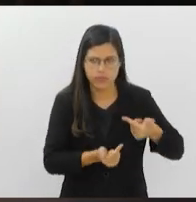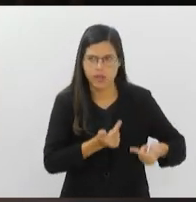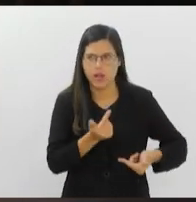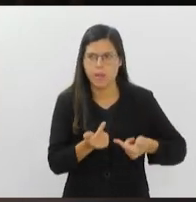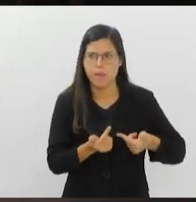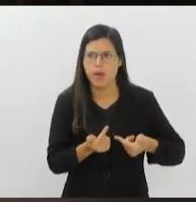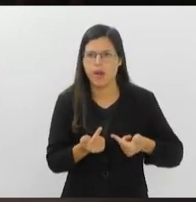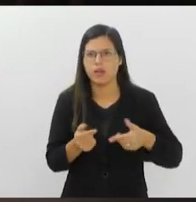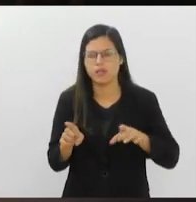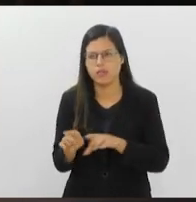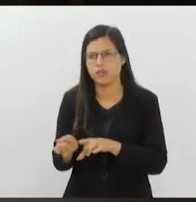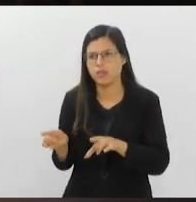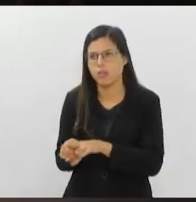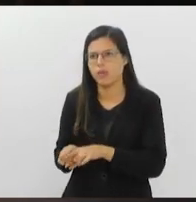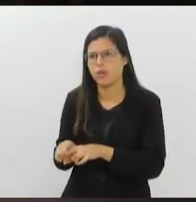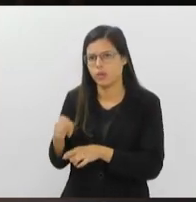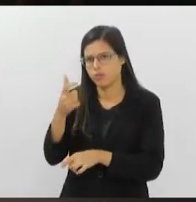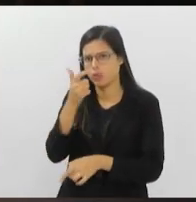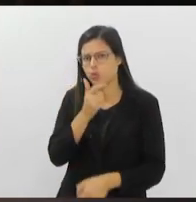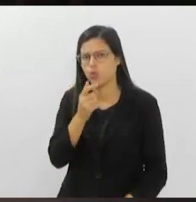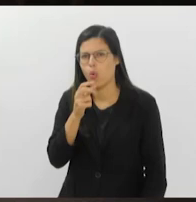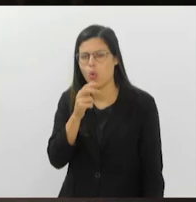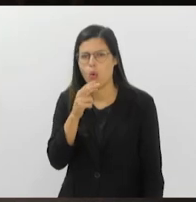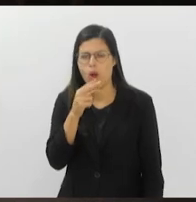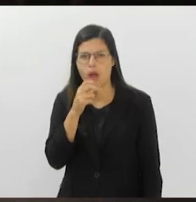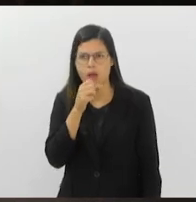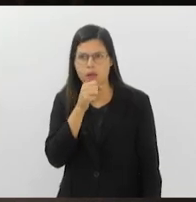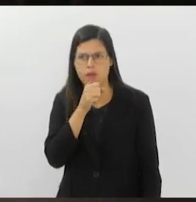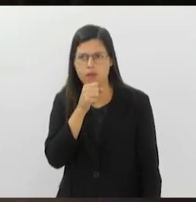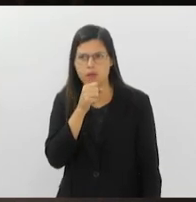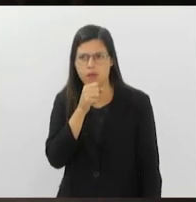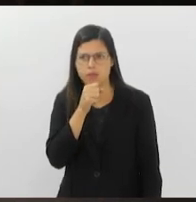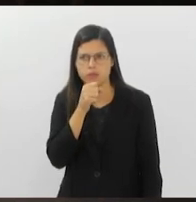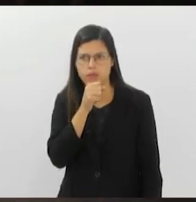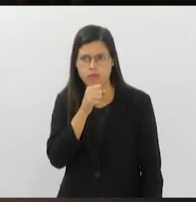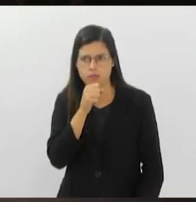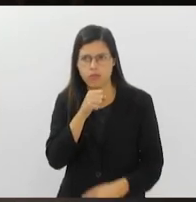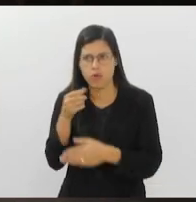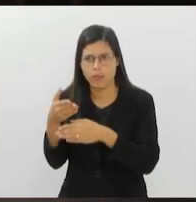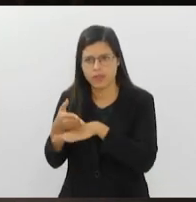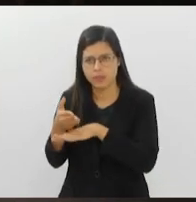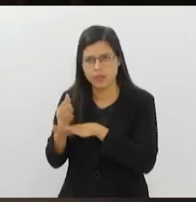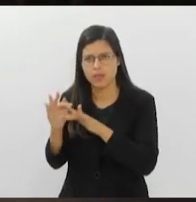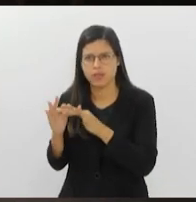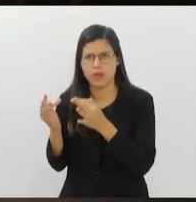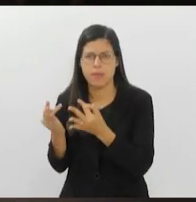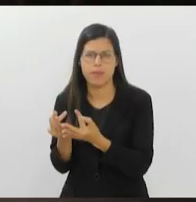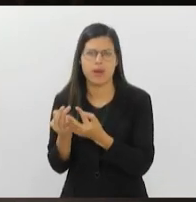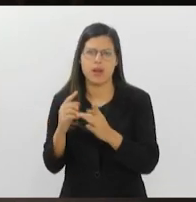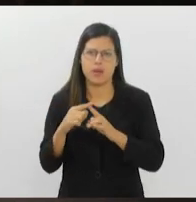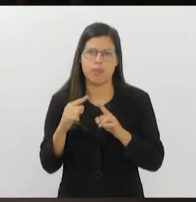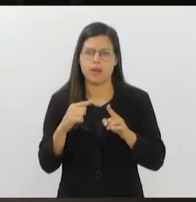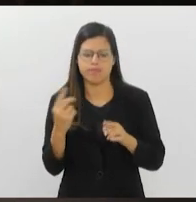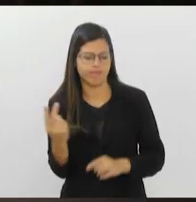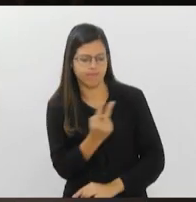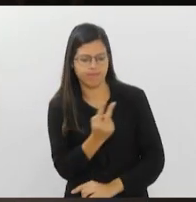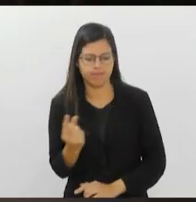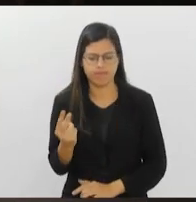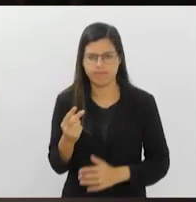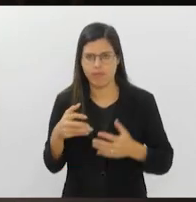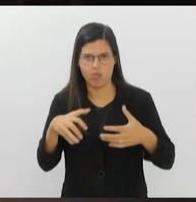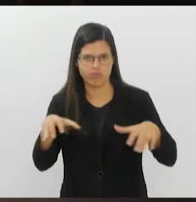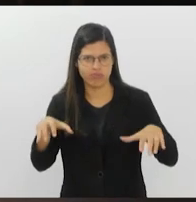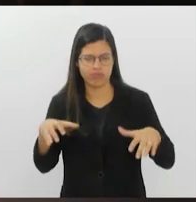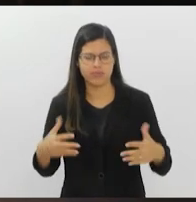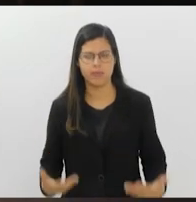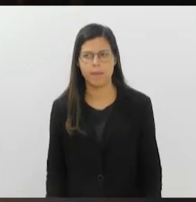né, e como participante da família para a minha militância. E, no mais,